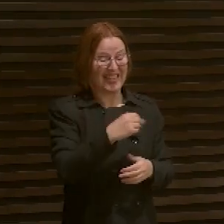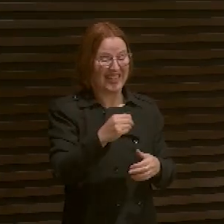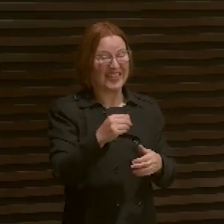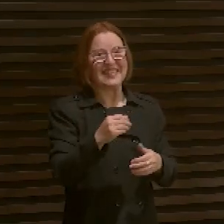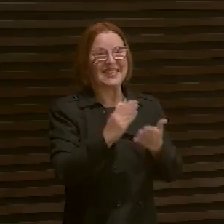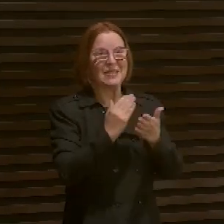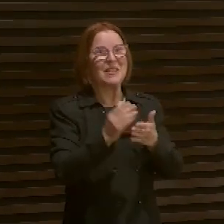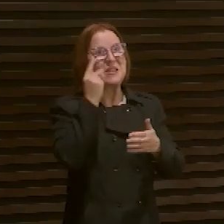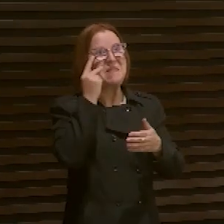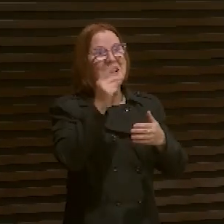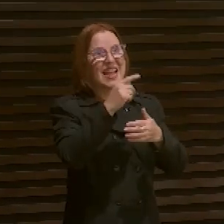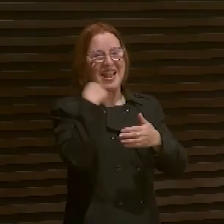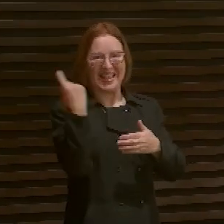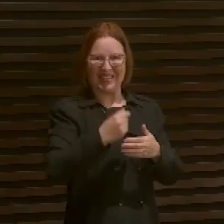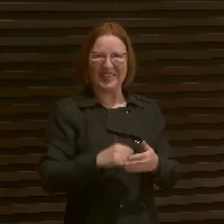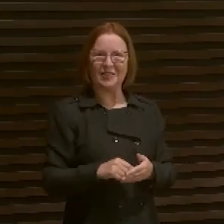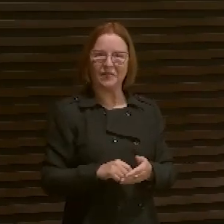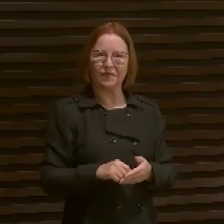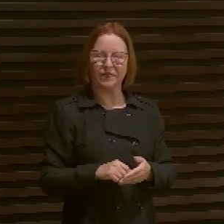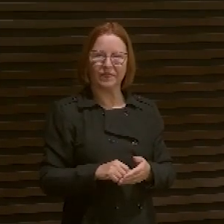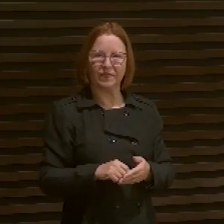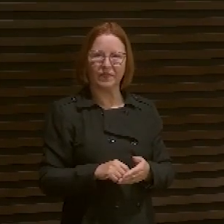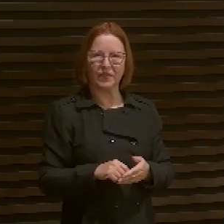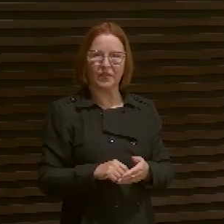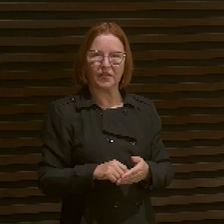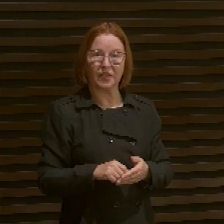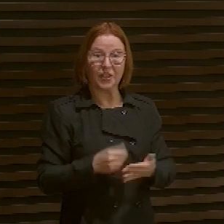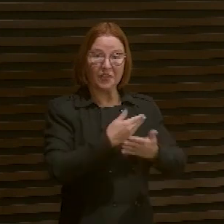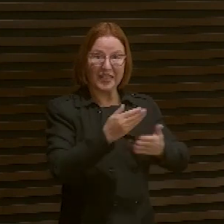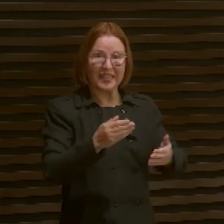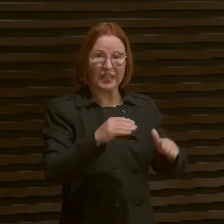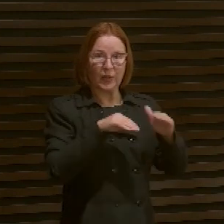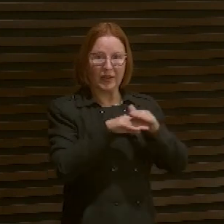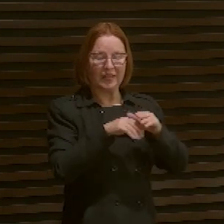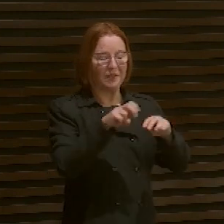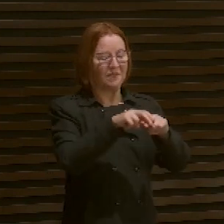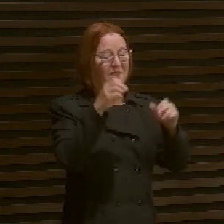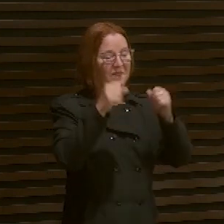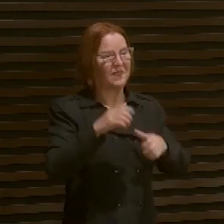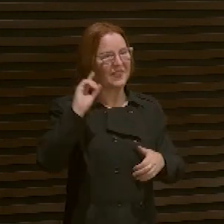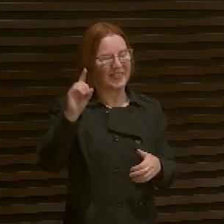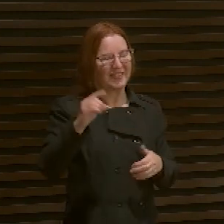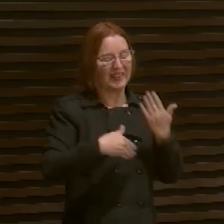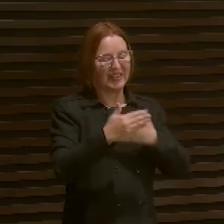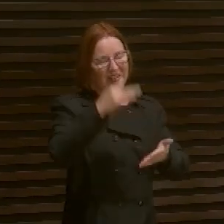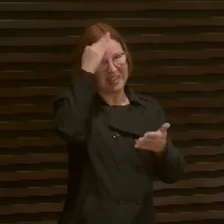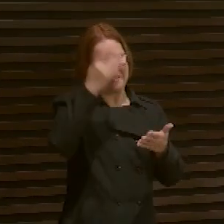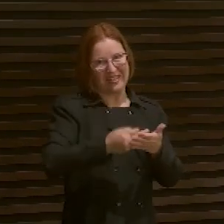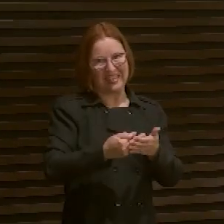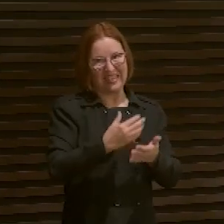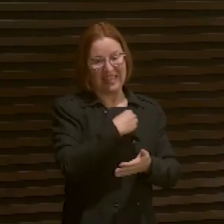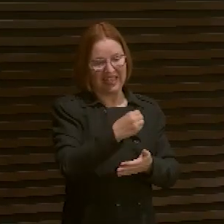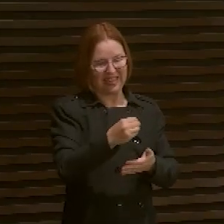olha o que ele diz agora no 5. Para vós outros, que sois guardados pelo poder de Deus, mediante a fé. Então, a herança está